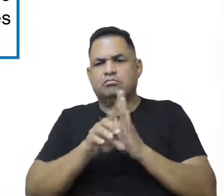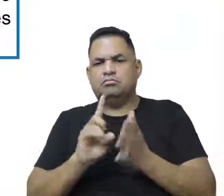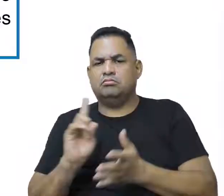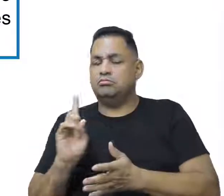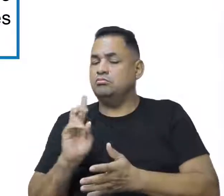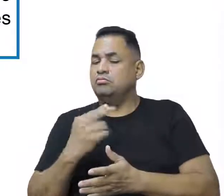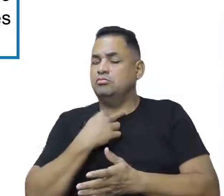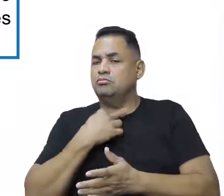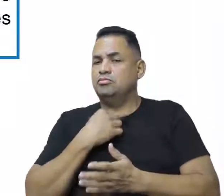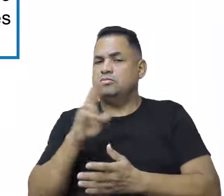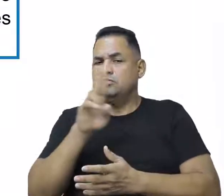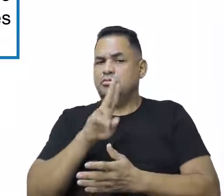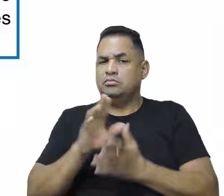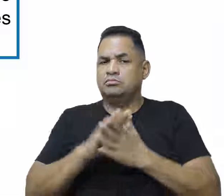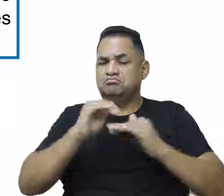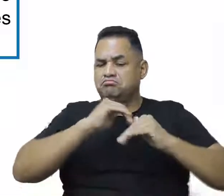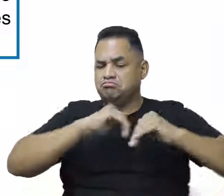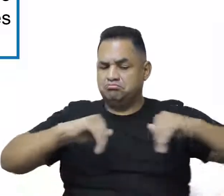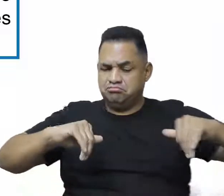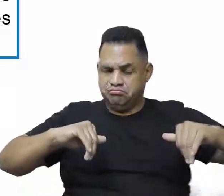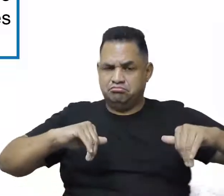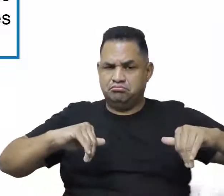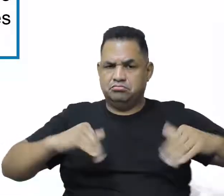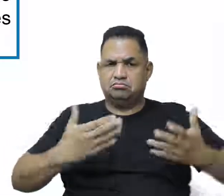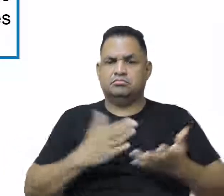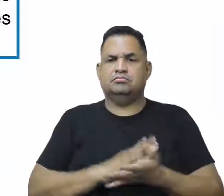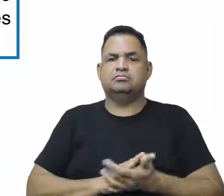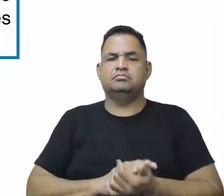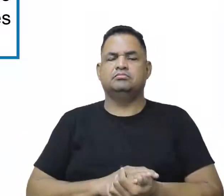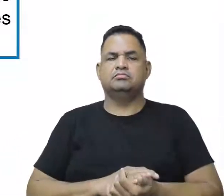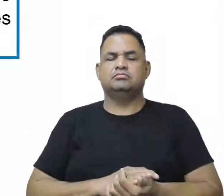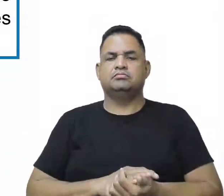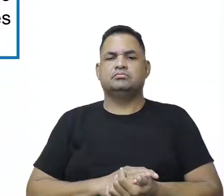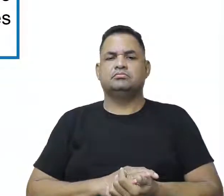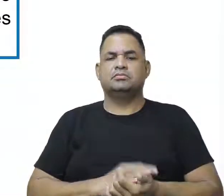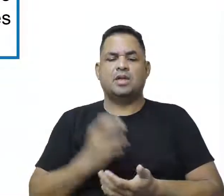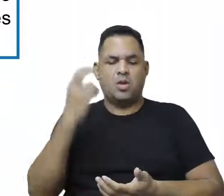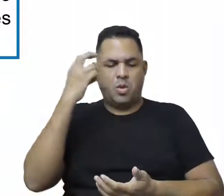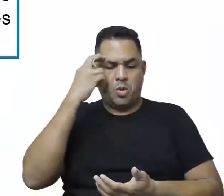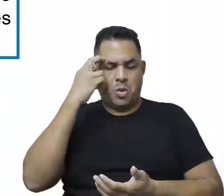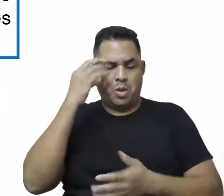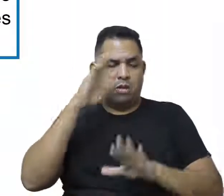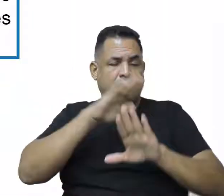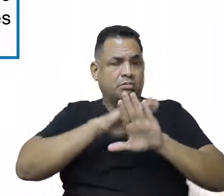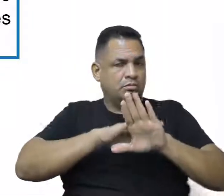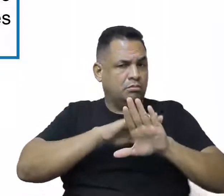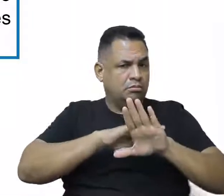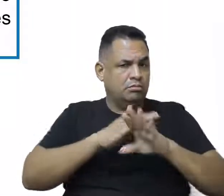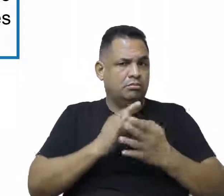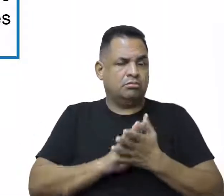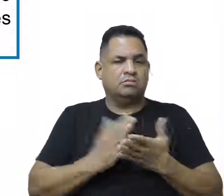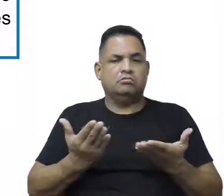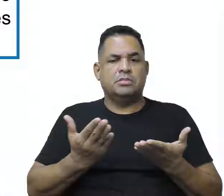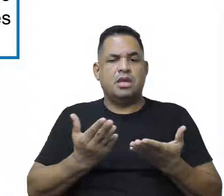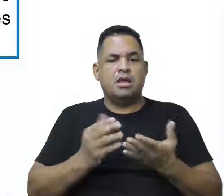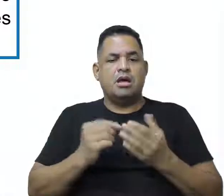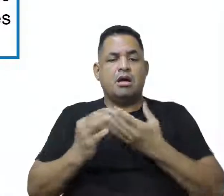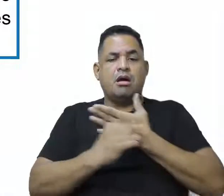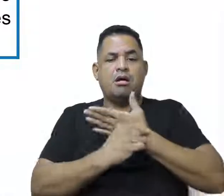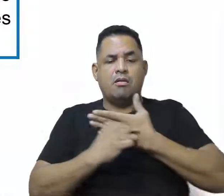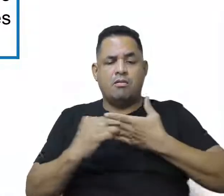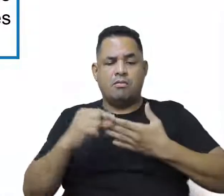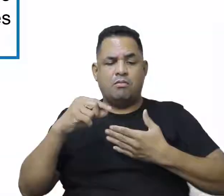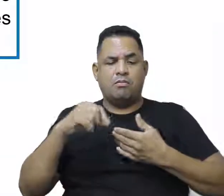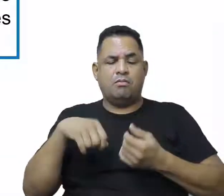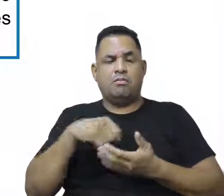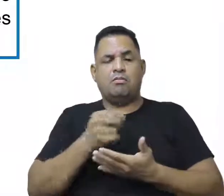podem ser utilizados separadamente. Então, cultura e ideologia, para certos autores, eles